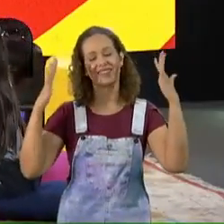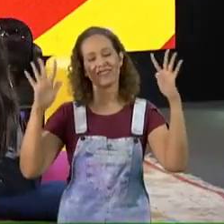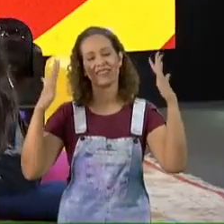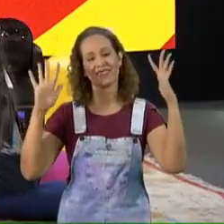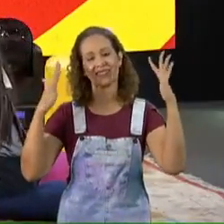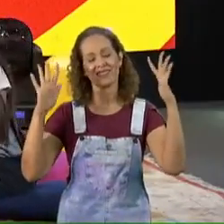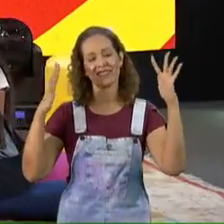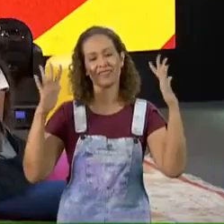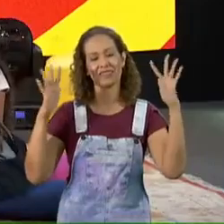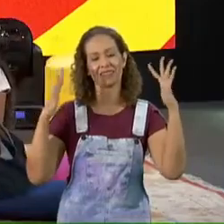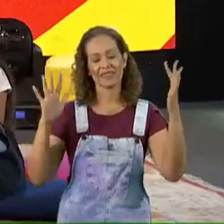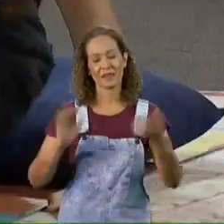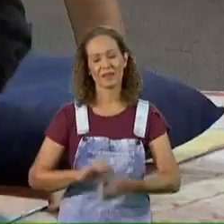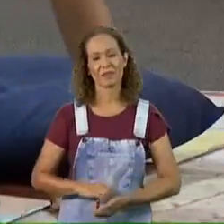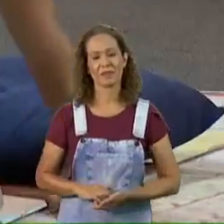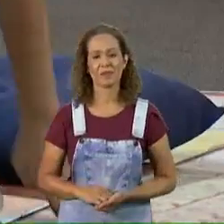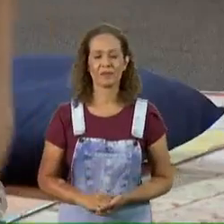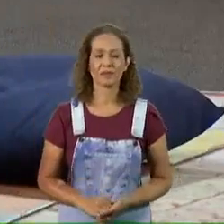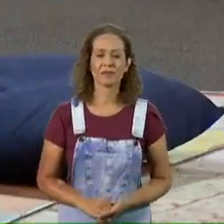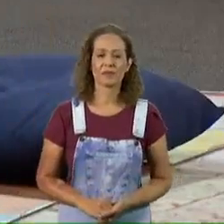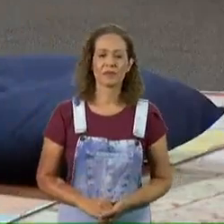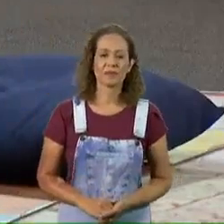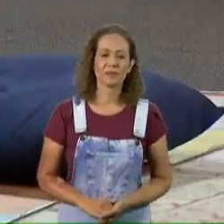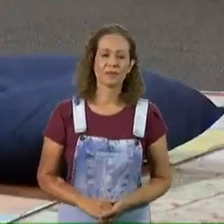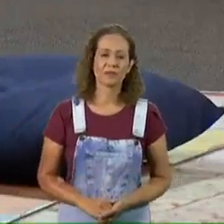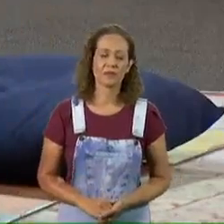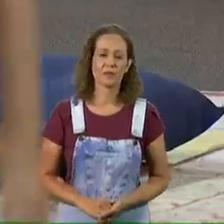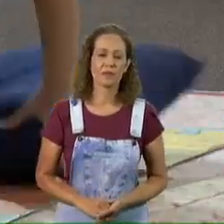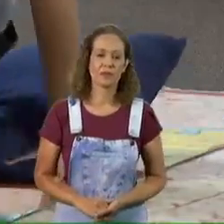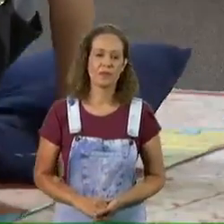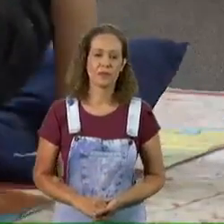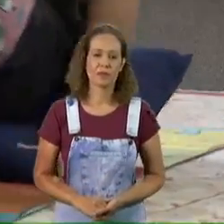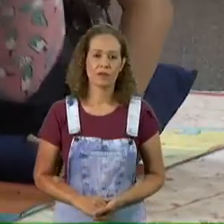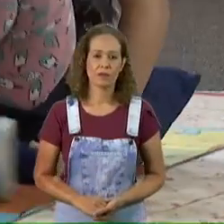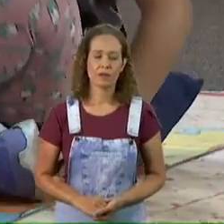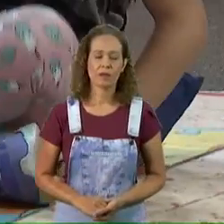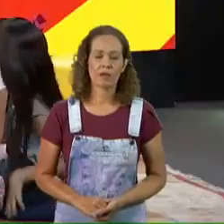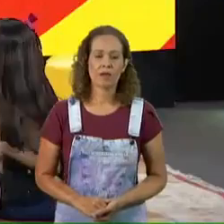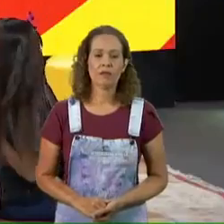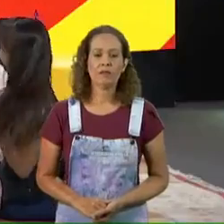Glória a Deus, vamos lá agora. Vai lá, Kate.